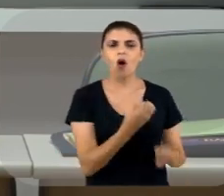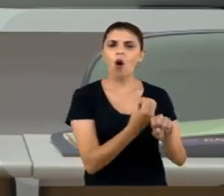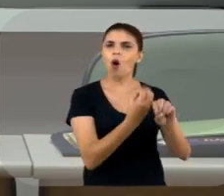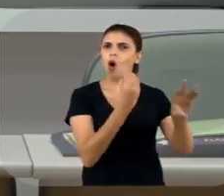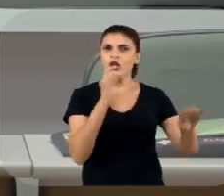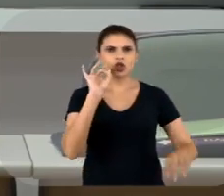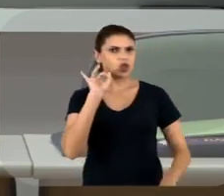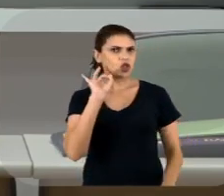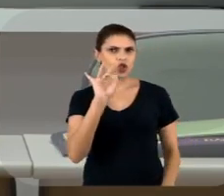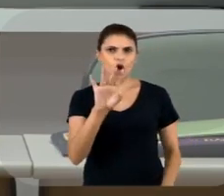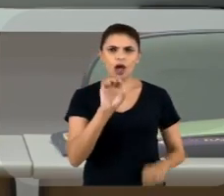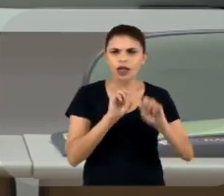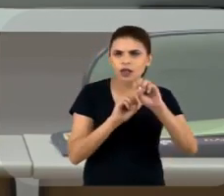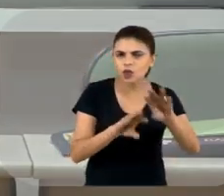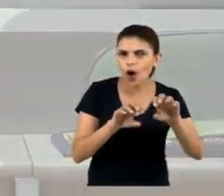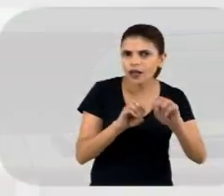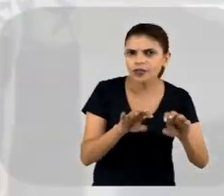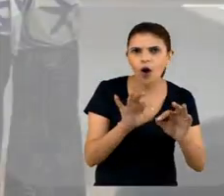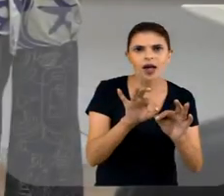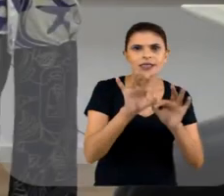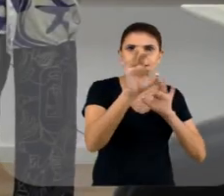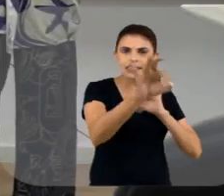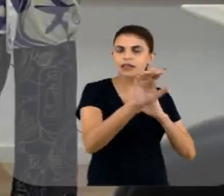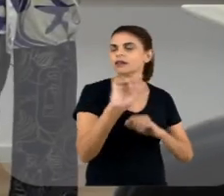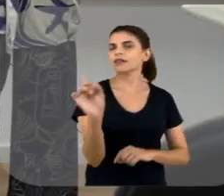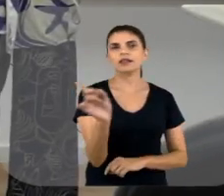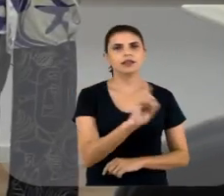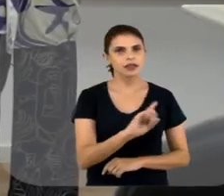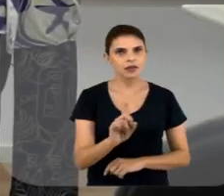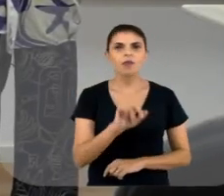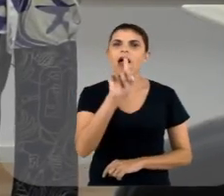não é sinônimo de educação à distância. Esse é,